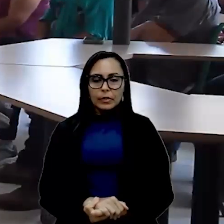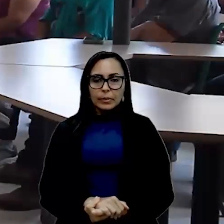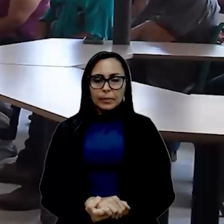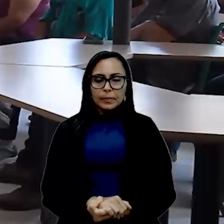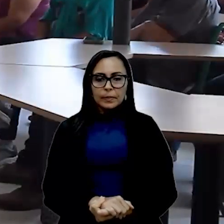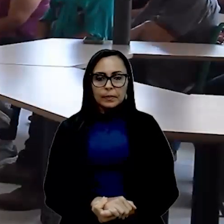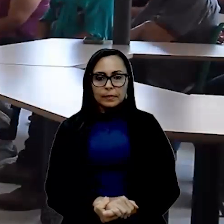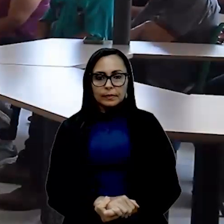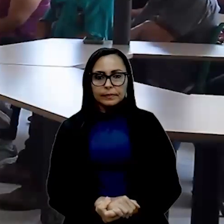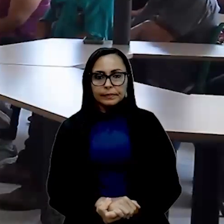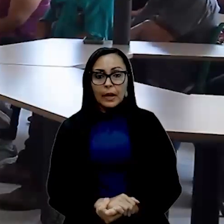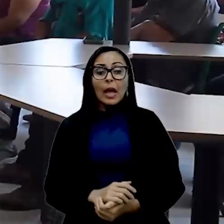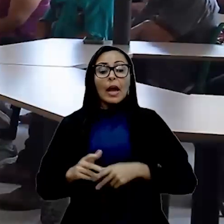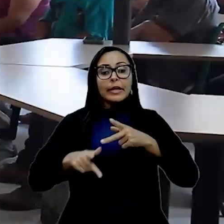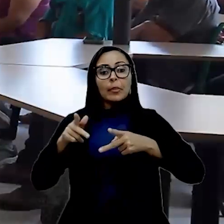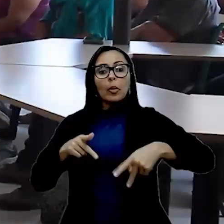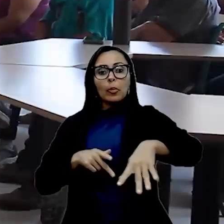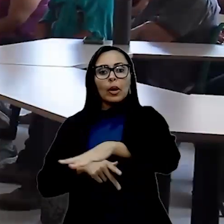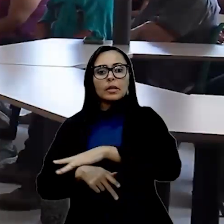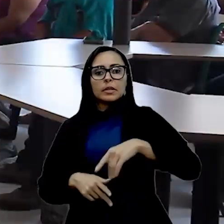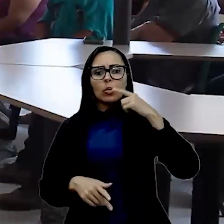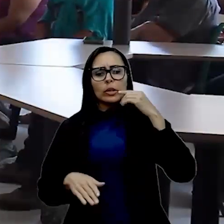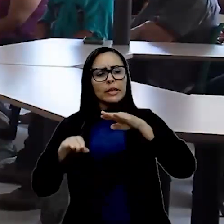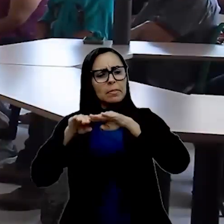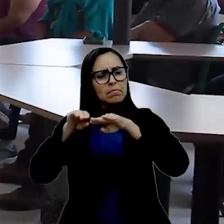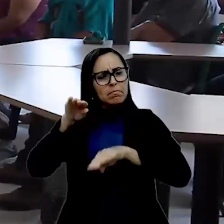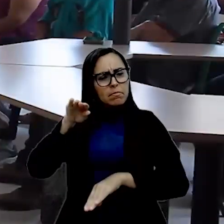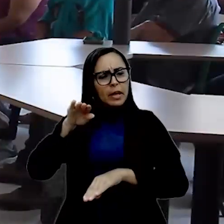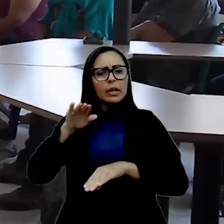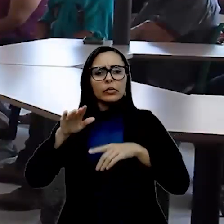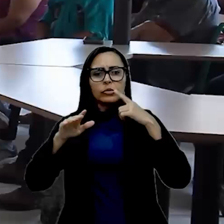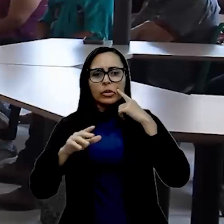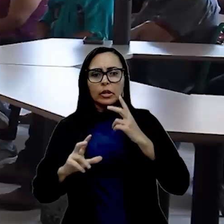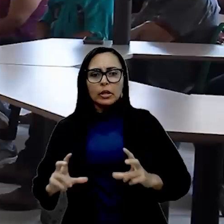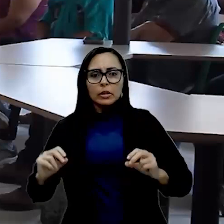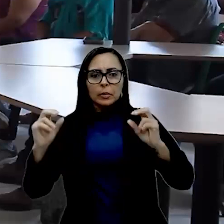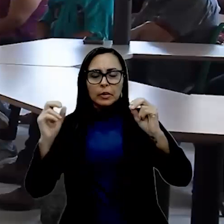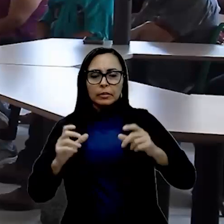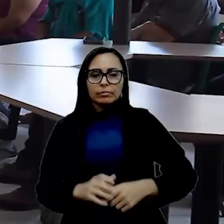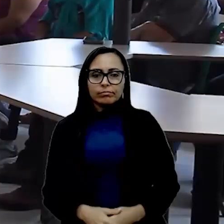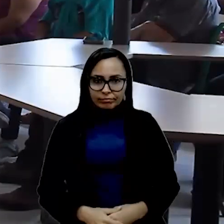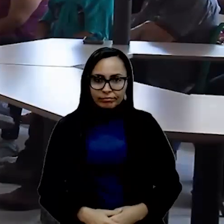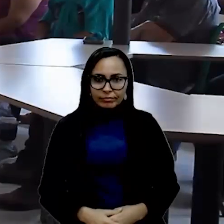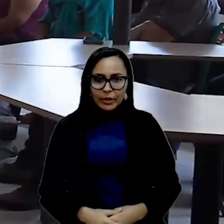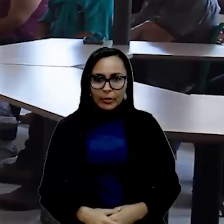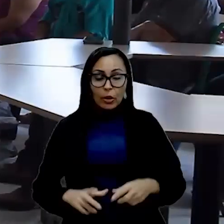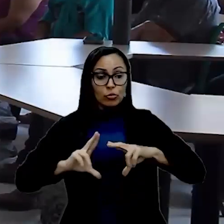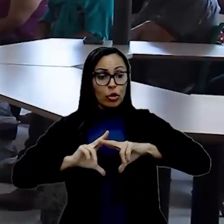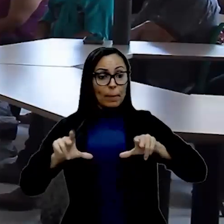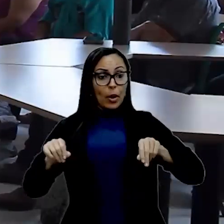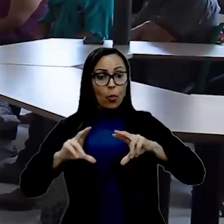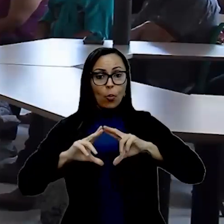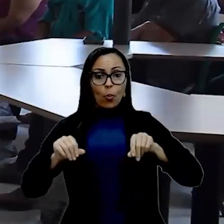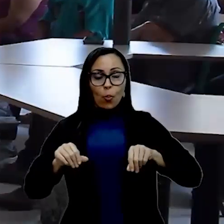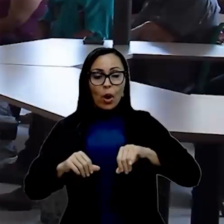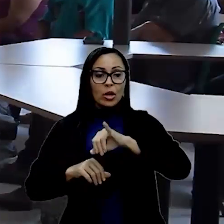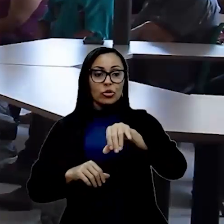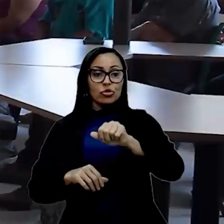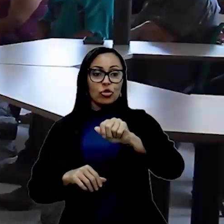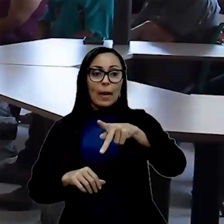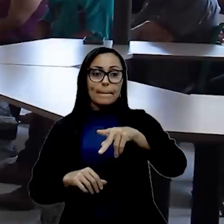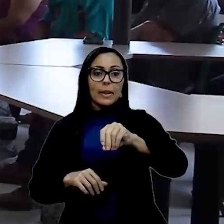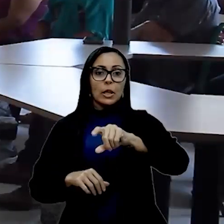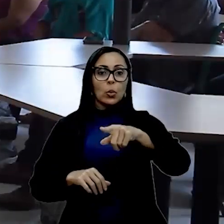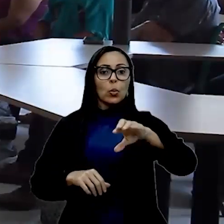E a população que tem menos câncer de próstata no mundo é o japonês. Porque a dieta do japonês é muito rica em